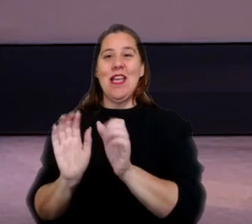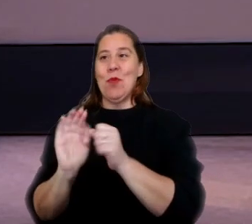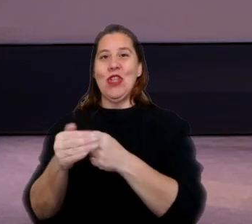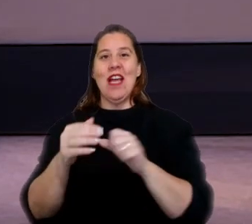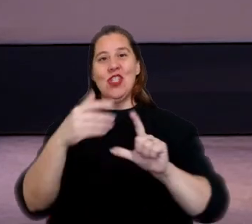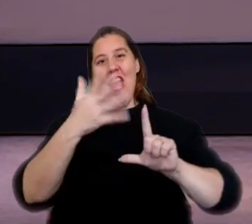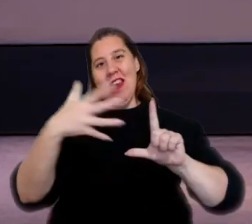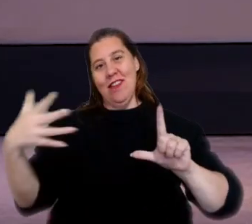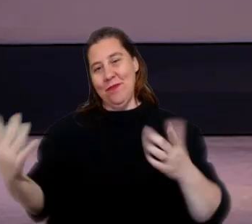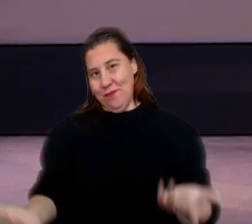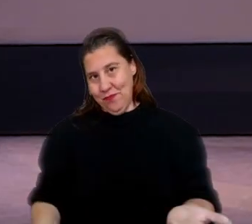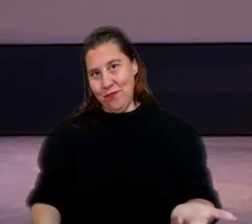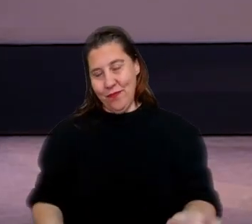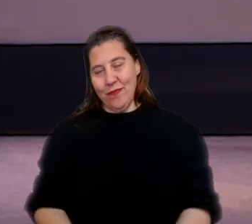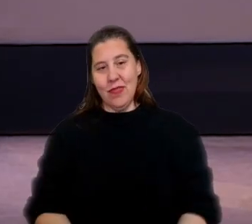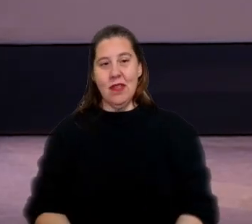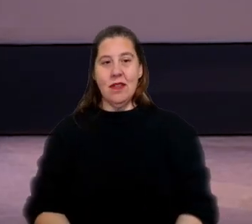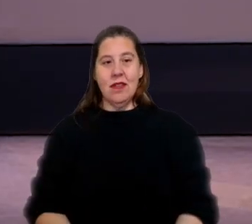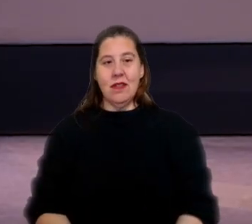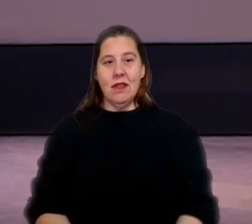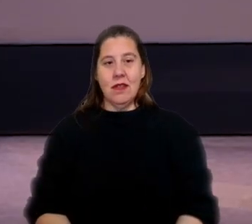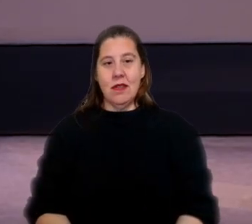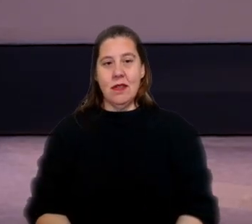protegem LGBTQIA+, por exemplo, né?